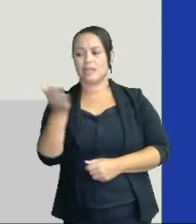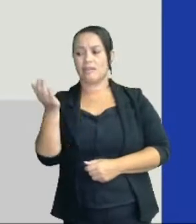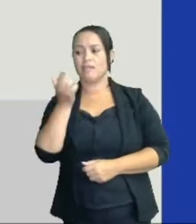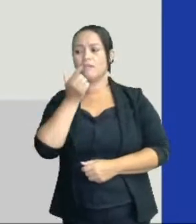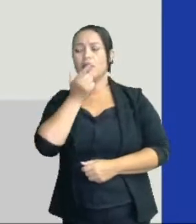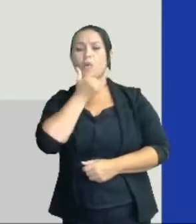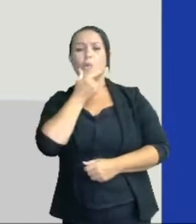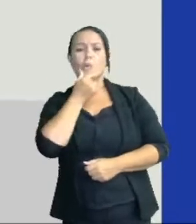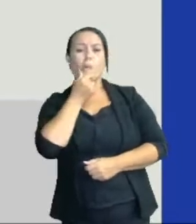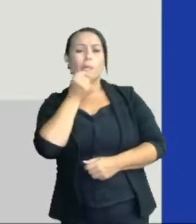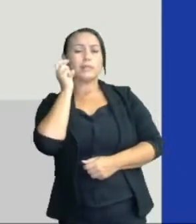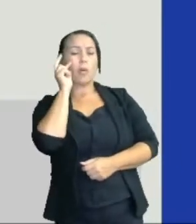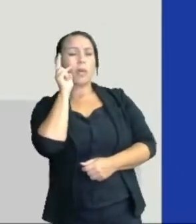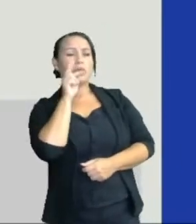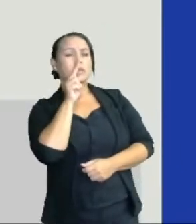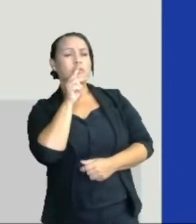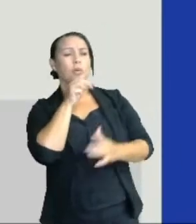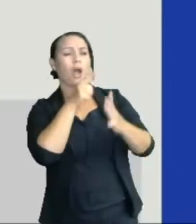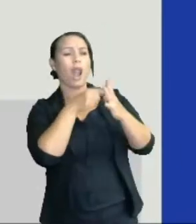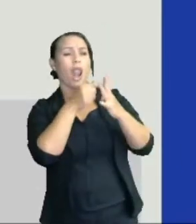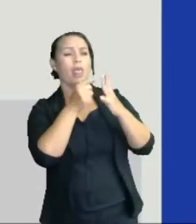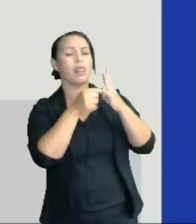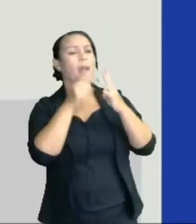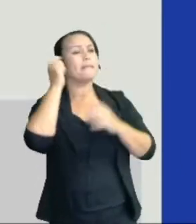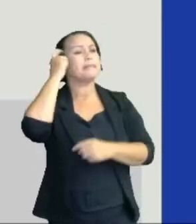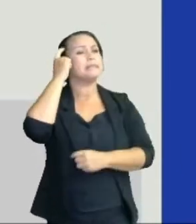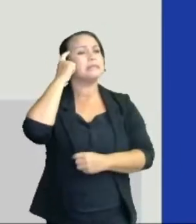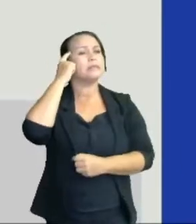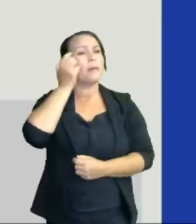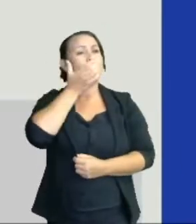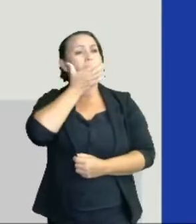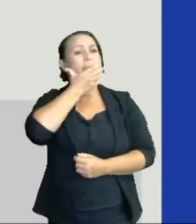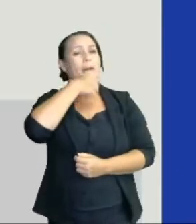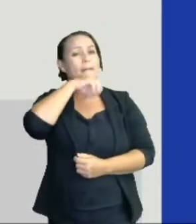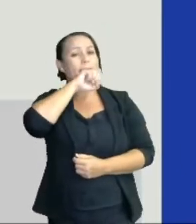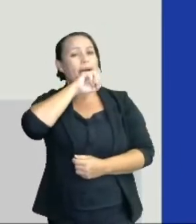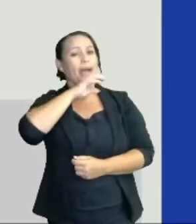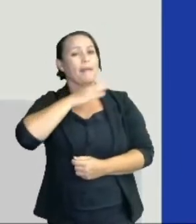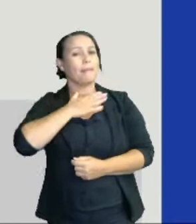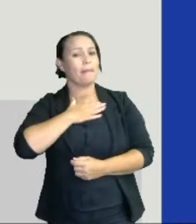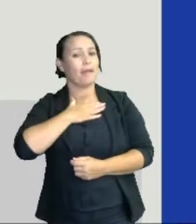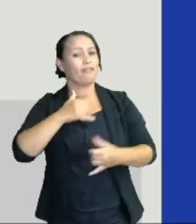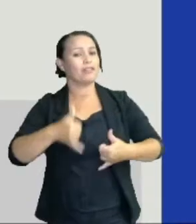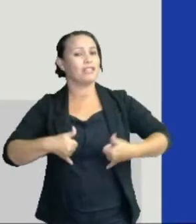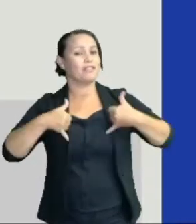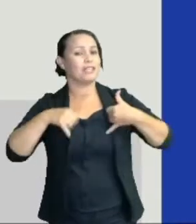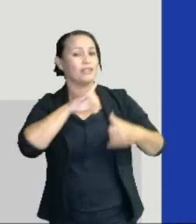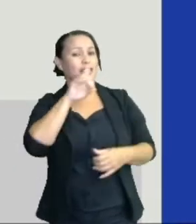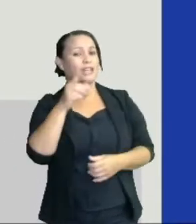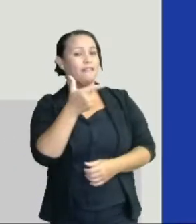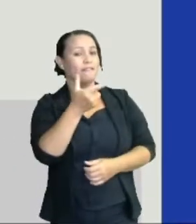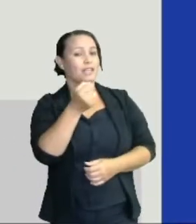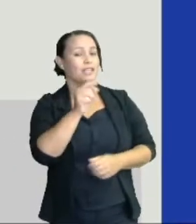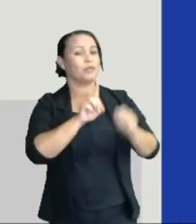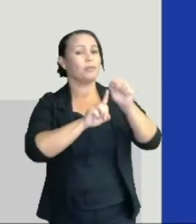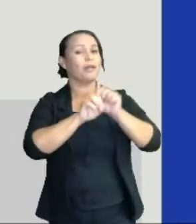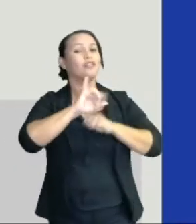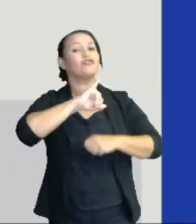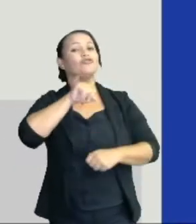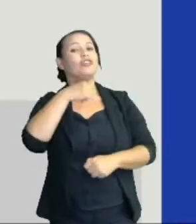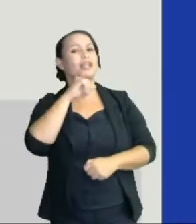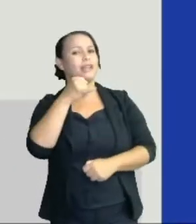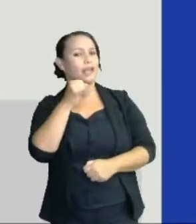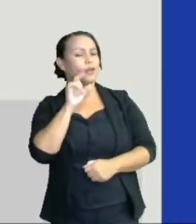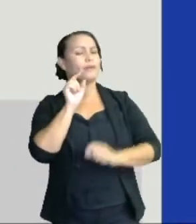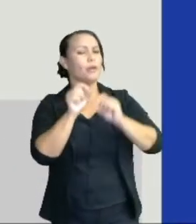observando o calendário e pensando, meu pai faz aniversário dia 20 de janeiro. Aí a gente tem